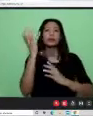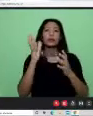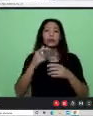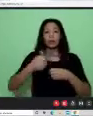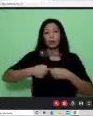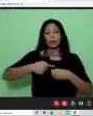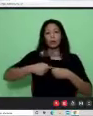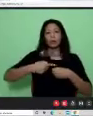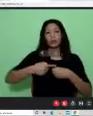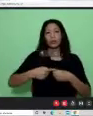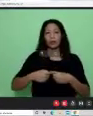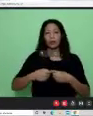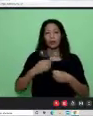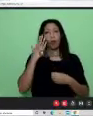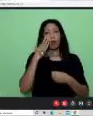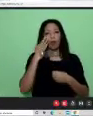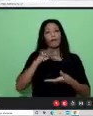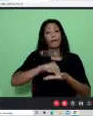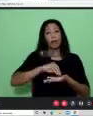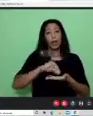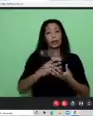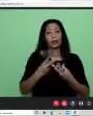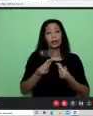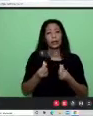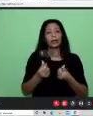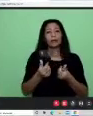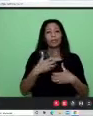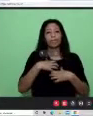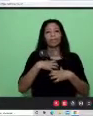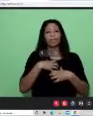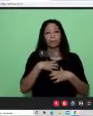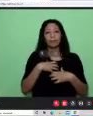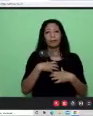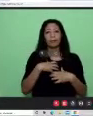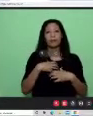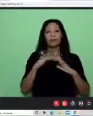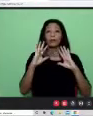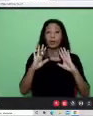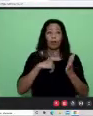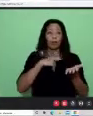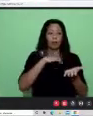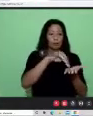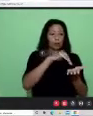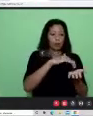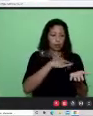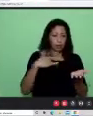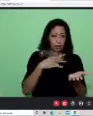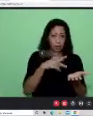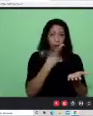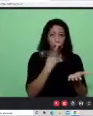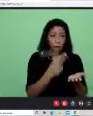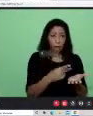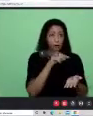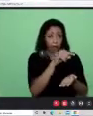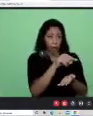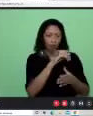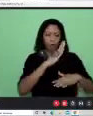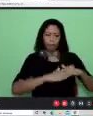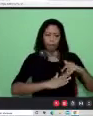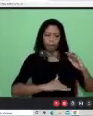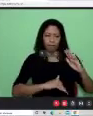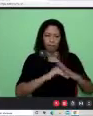essa sensibilidade. Inclusive, na reunião com a Secretária de Saúde, disse a ela, disse, secretária, da sua competência,